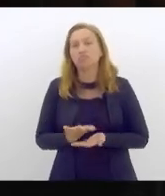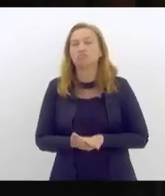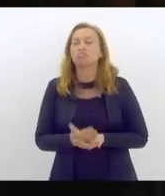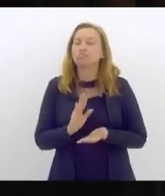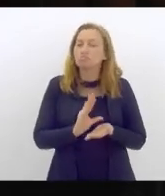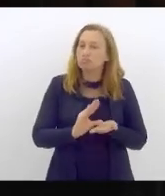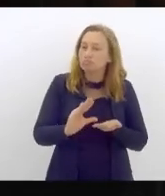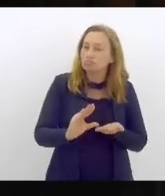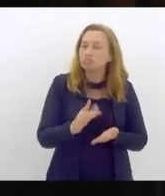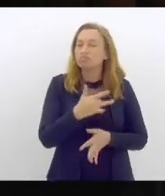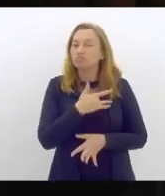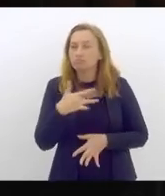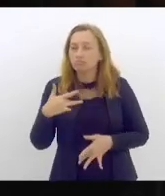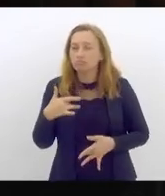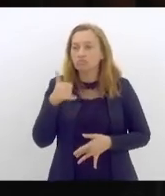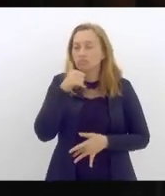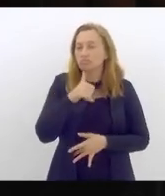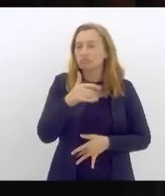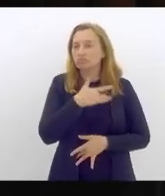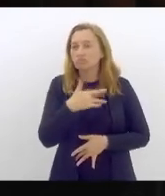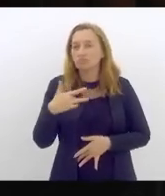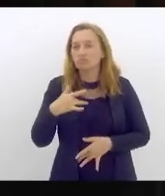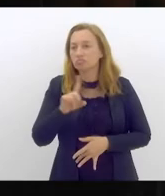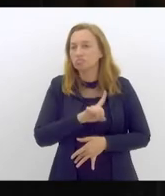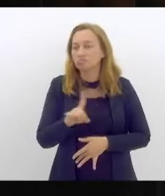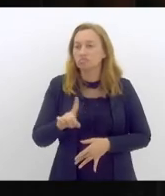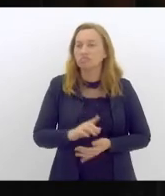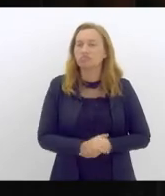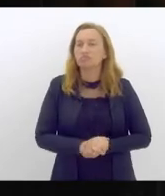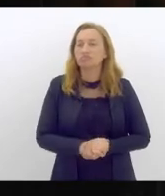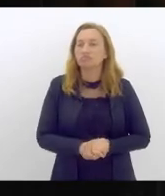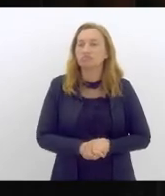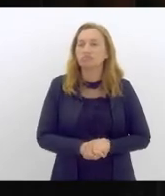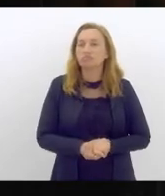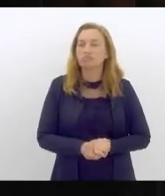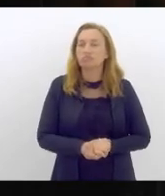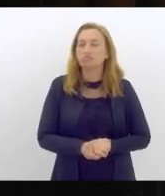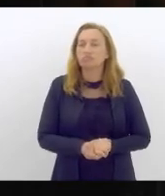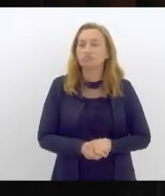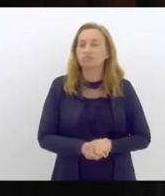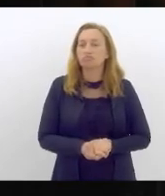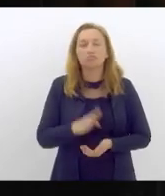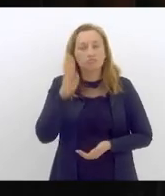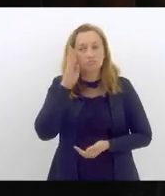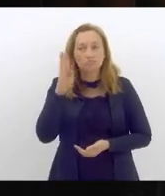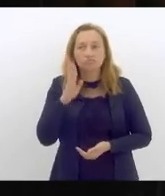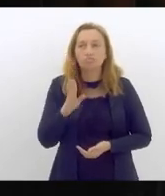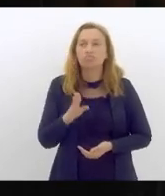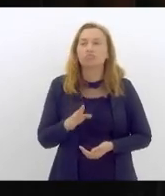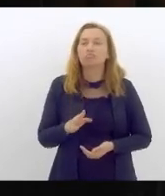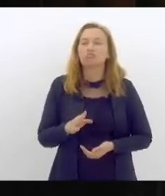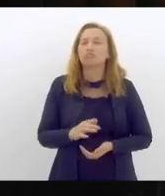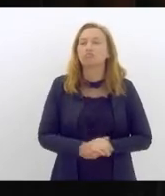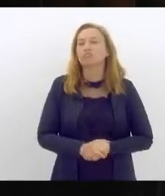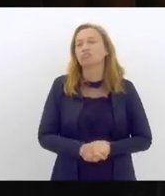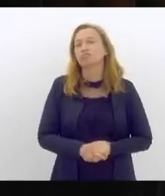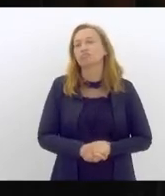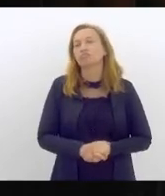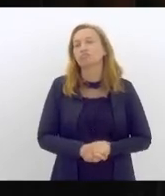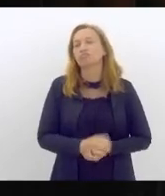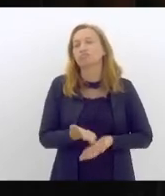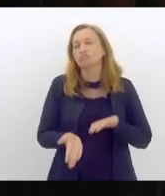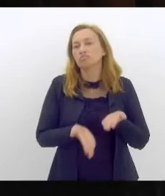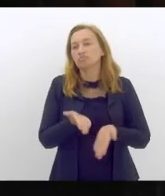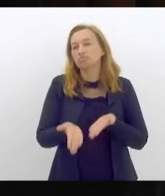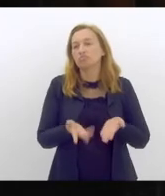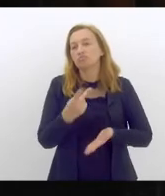recursos da saúde da mulher e não traz um elemento tão fundamental para a vida dessas mulheres que é o